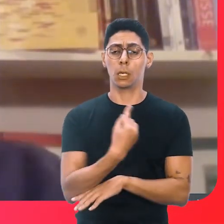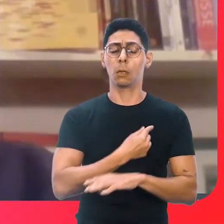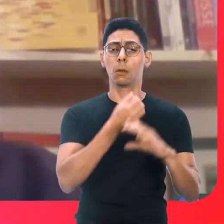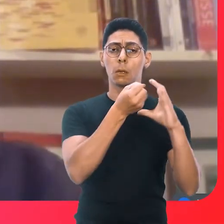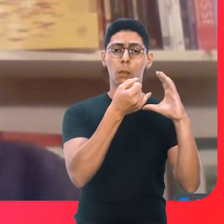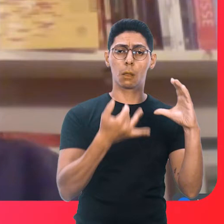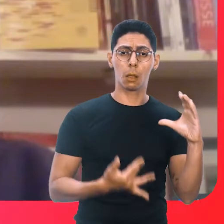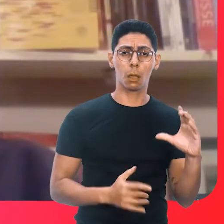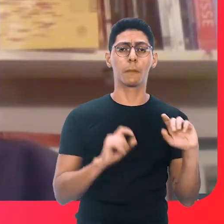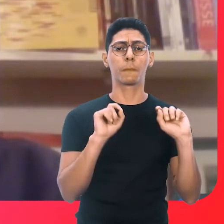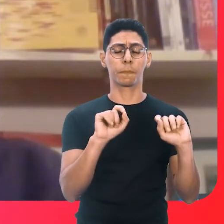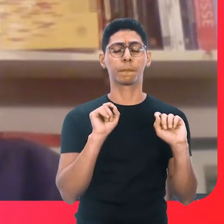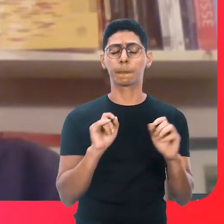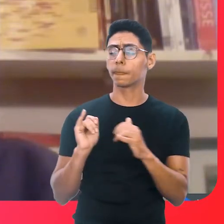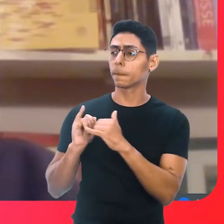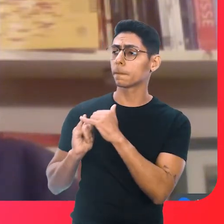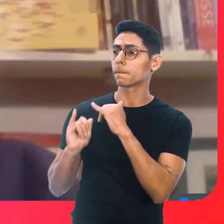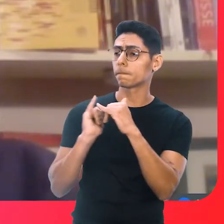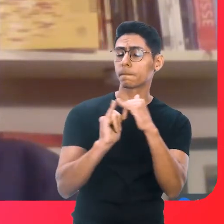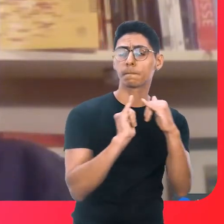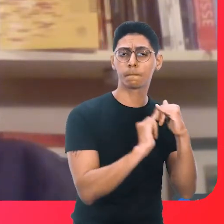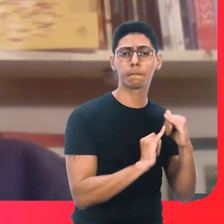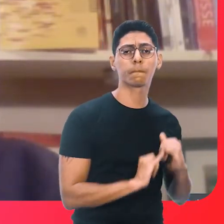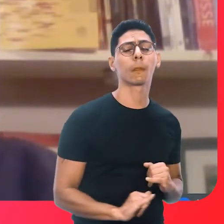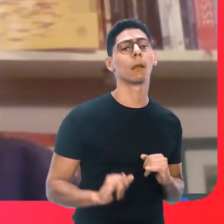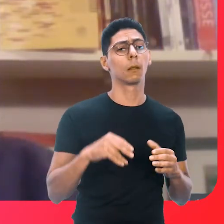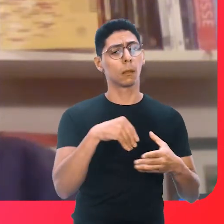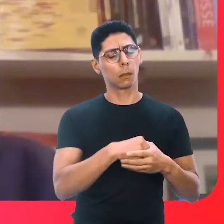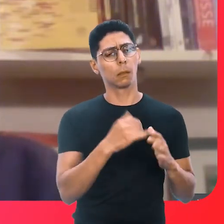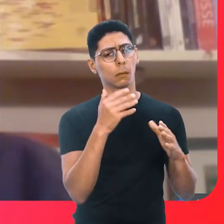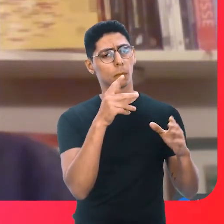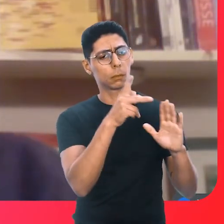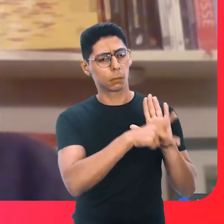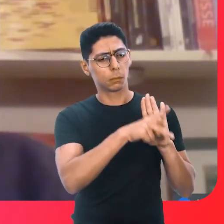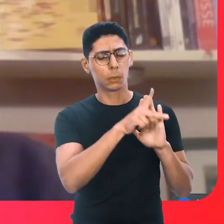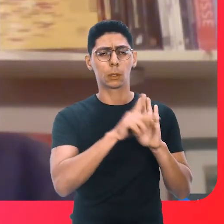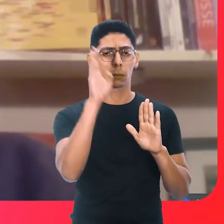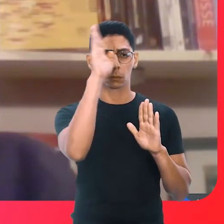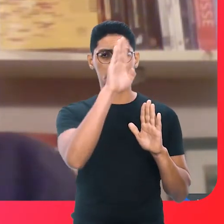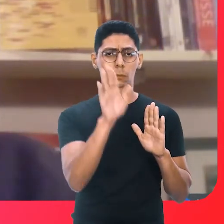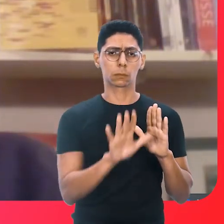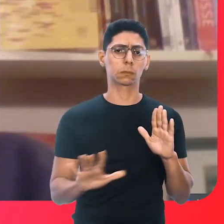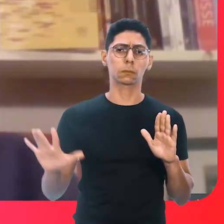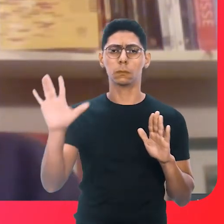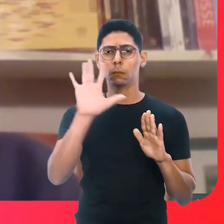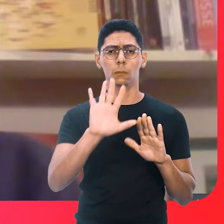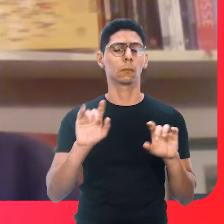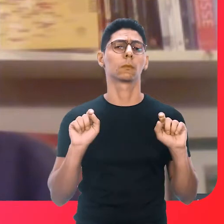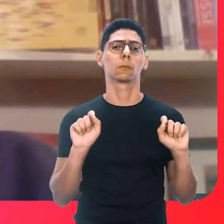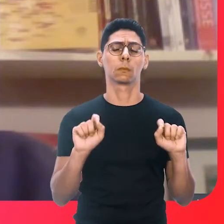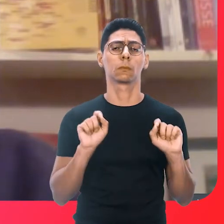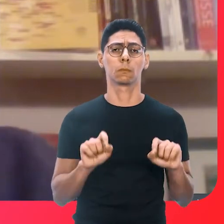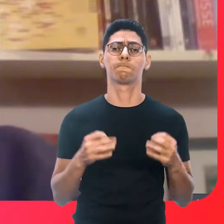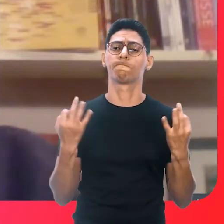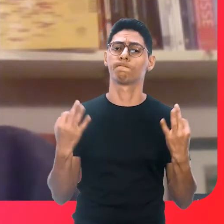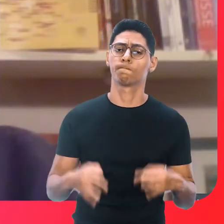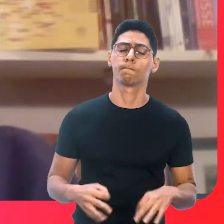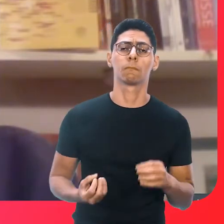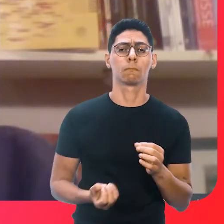então, semelhantes do Plano Nacional, Antônio, era justamente a criação